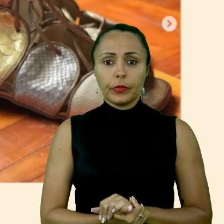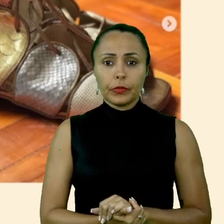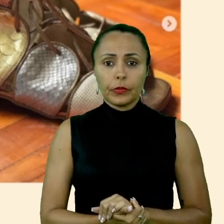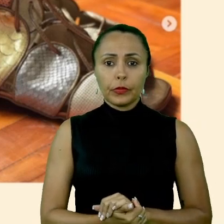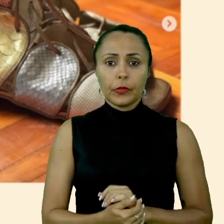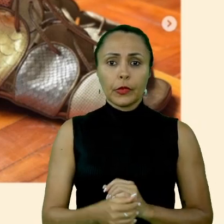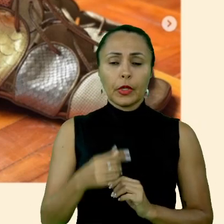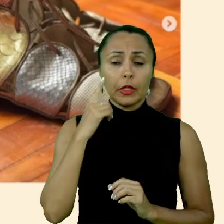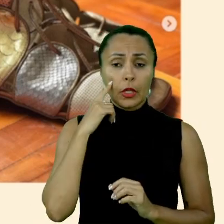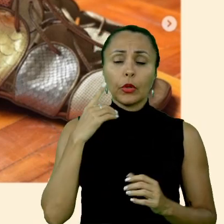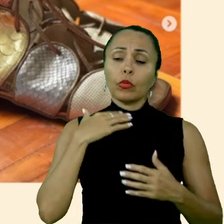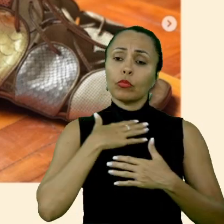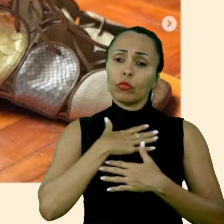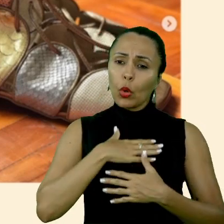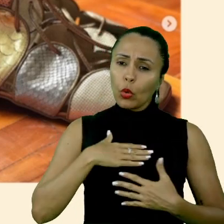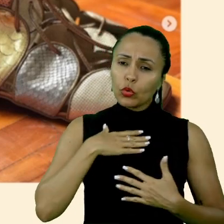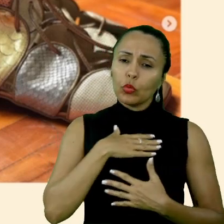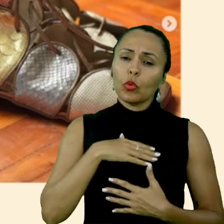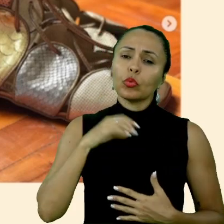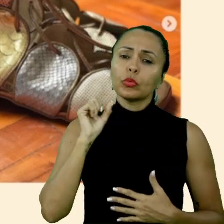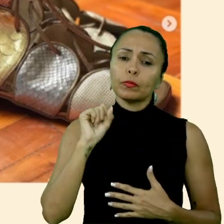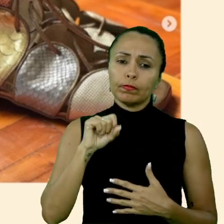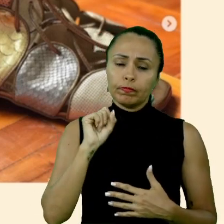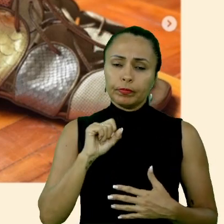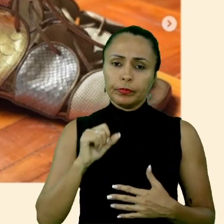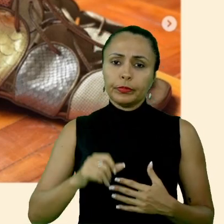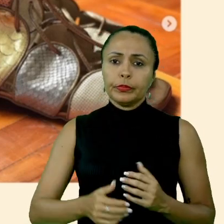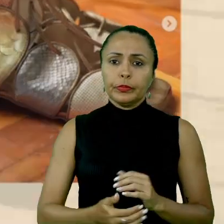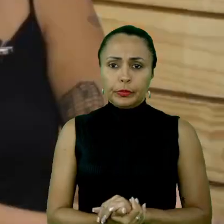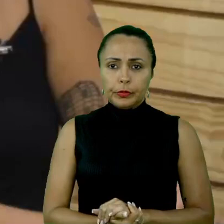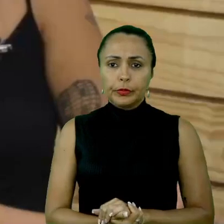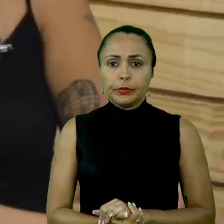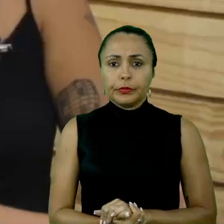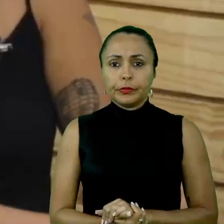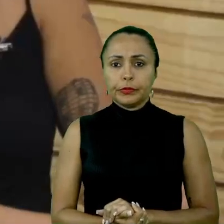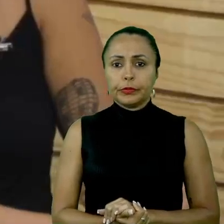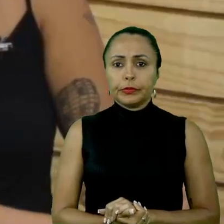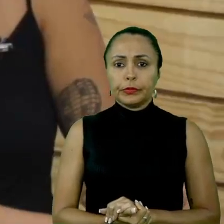Azuleide. Eu gosto muito desses tipos de coisas que trouxe.